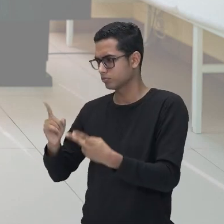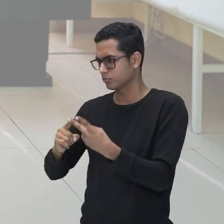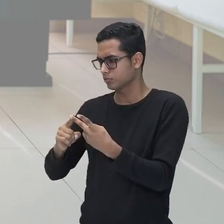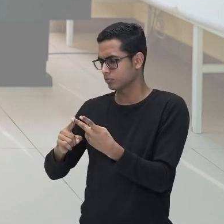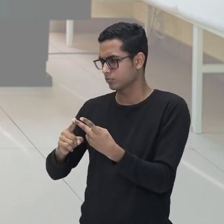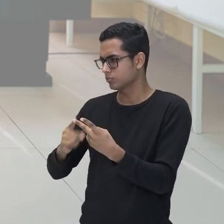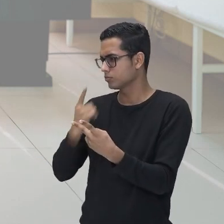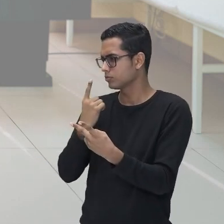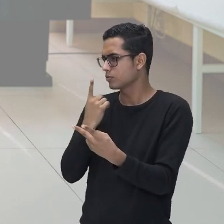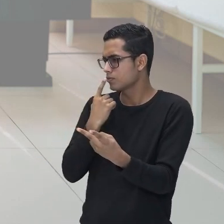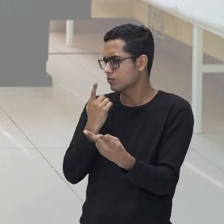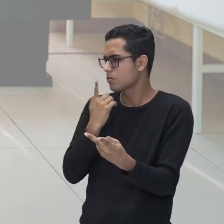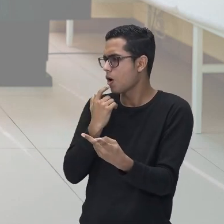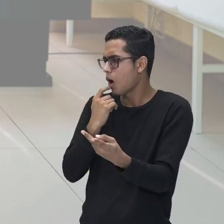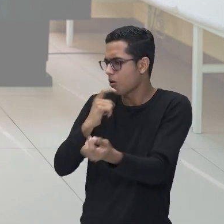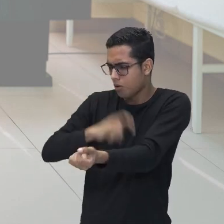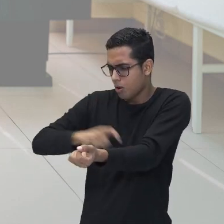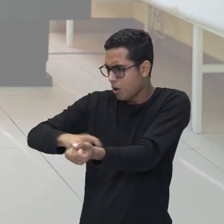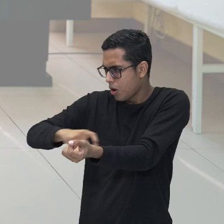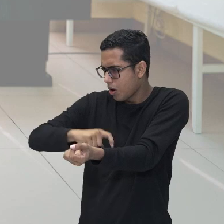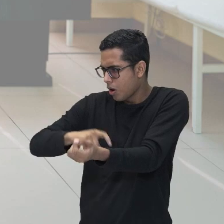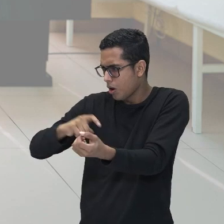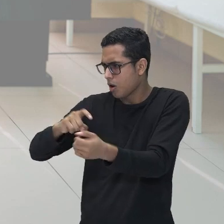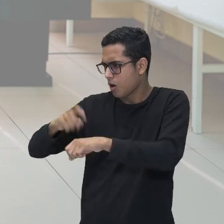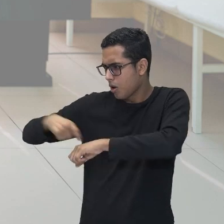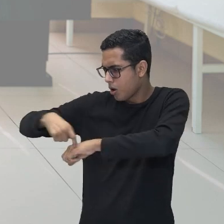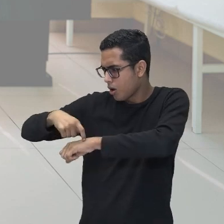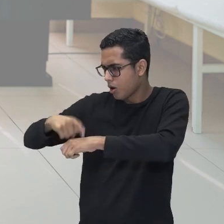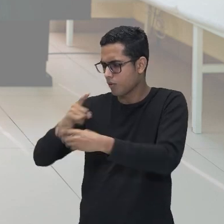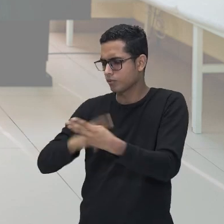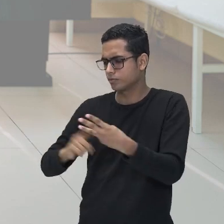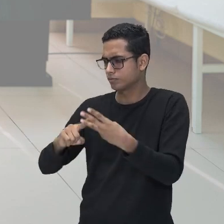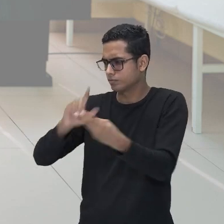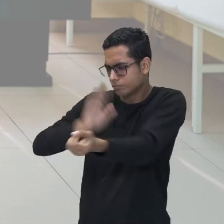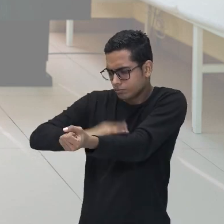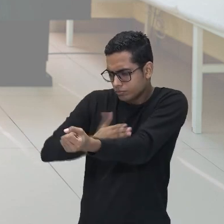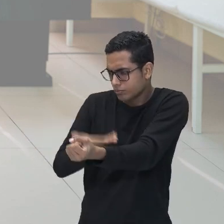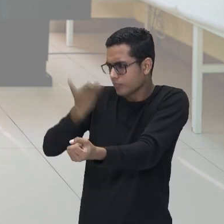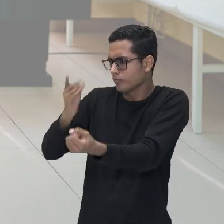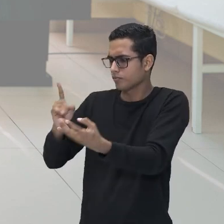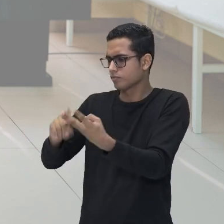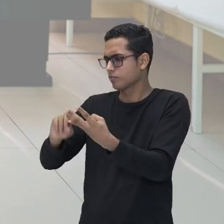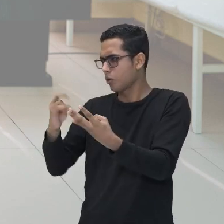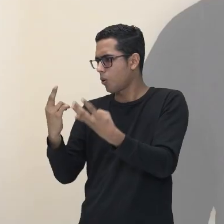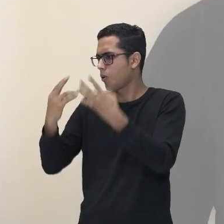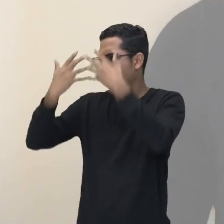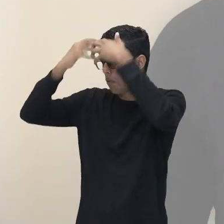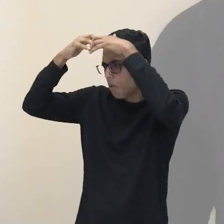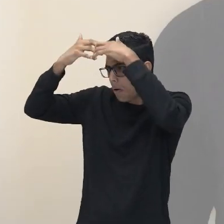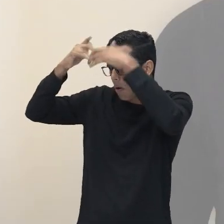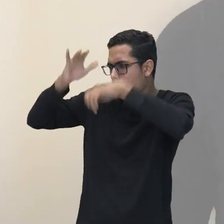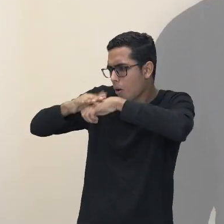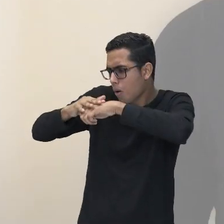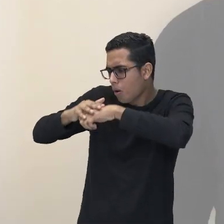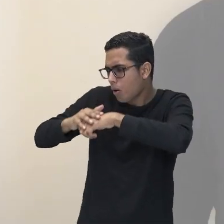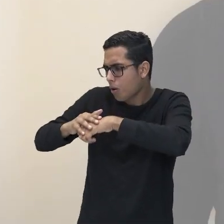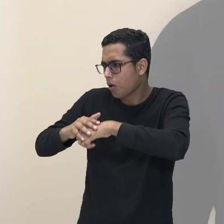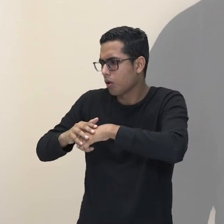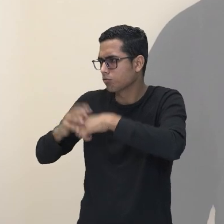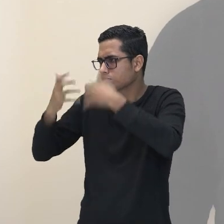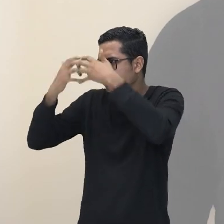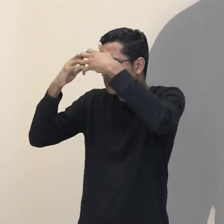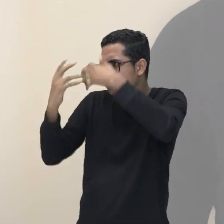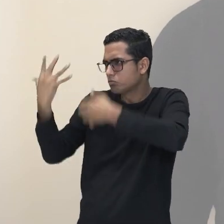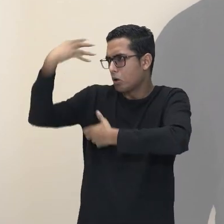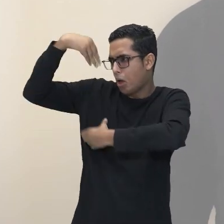sífilis? Não, senhor doutor. De hipertensão arterial ou intracraniana? Da intracraniana